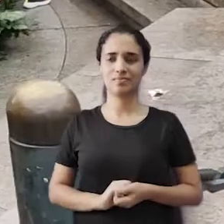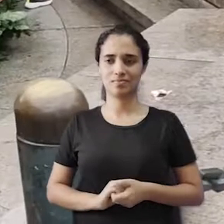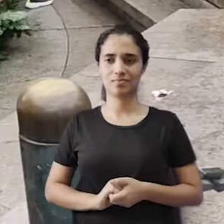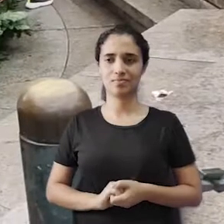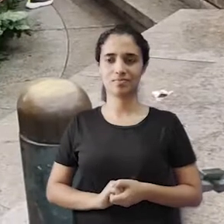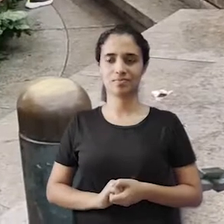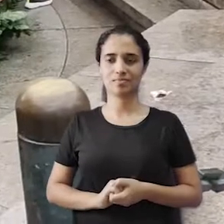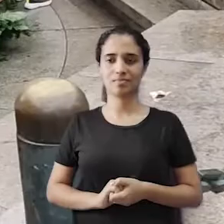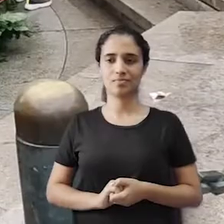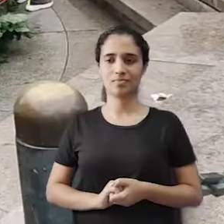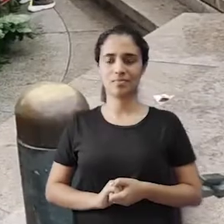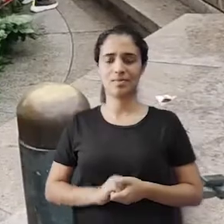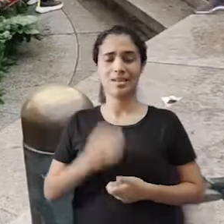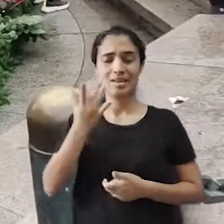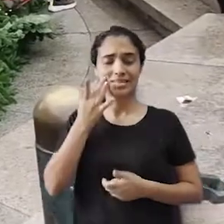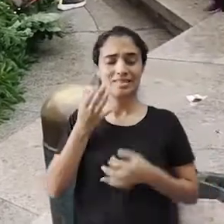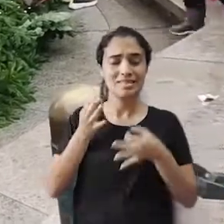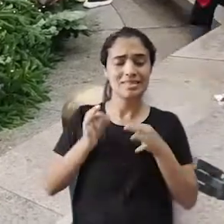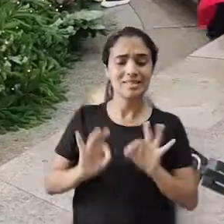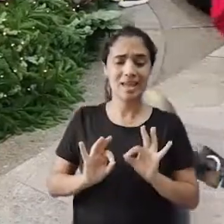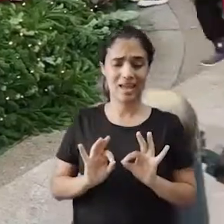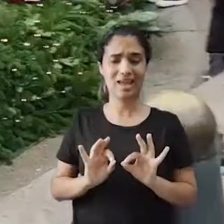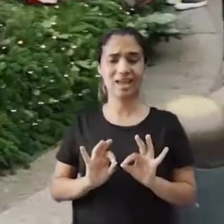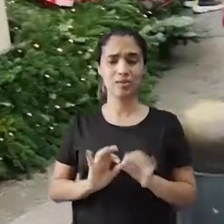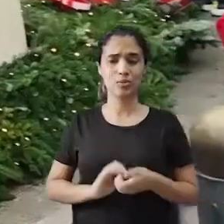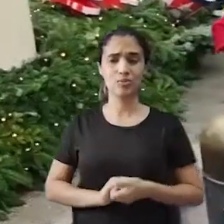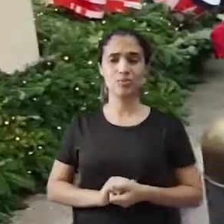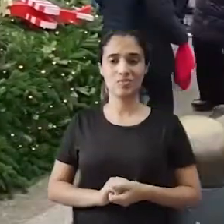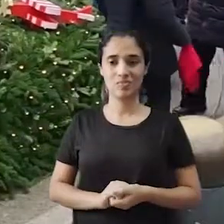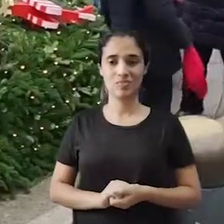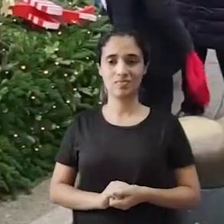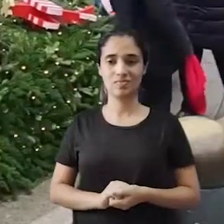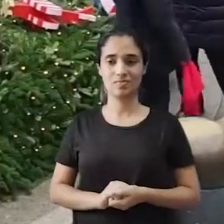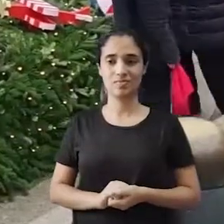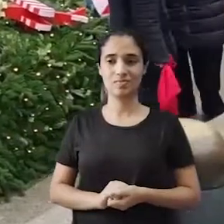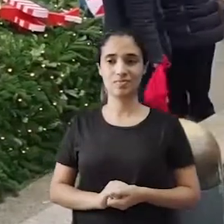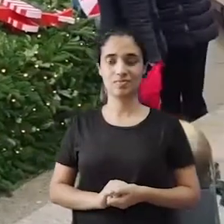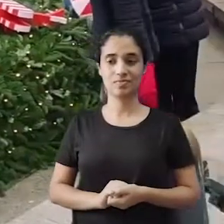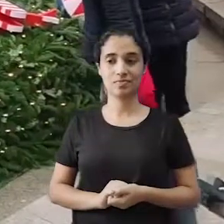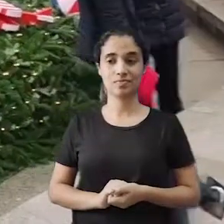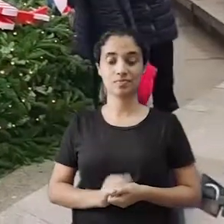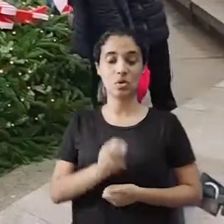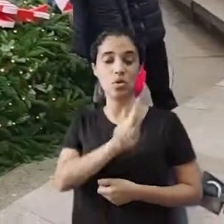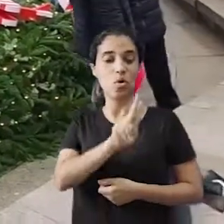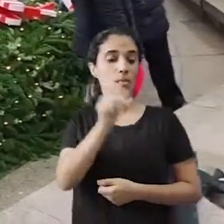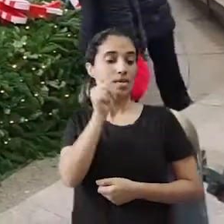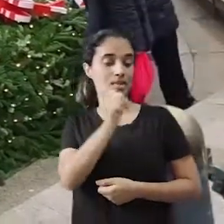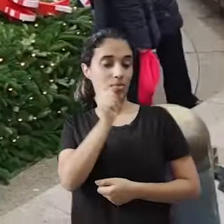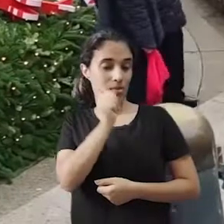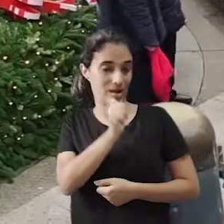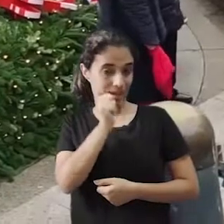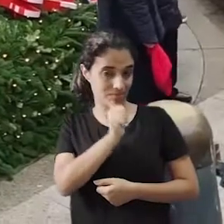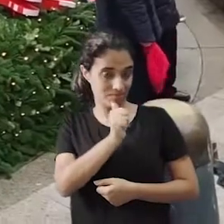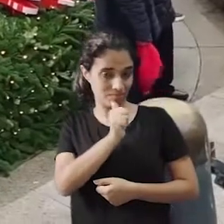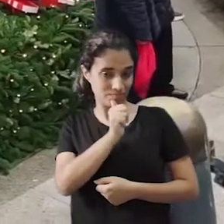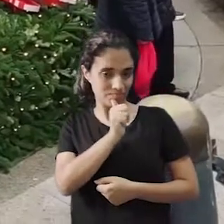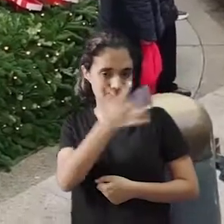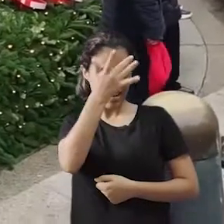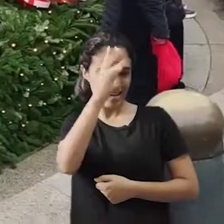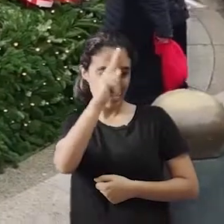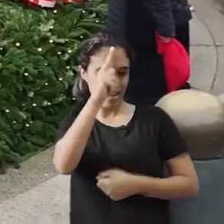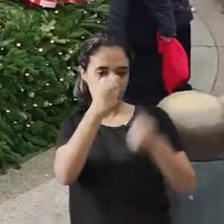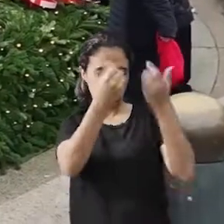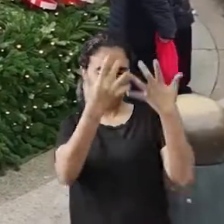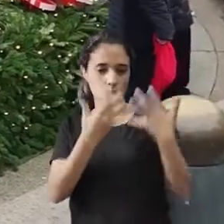What? Eu acho que é Mandizevac o nome. E era o nome da mulher que